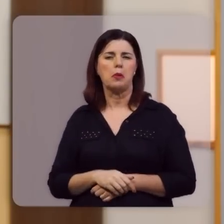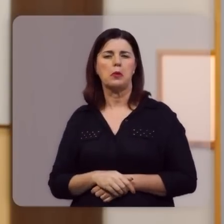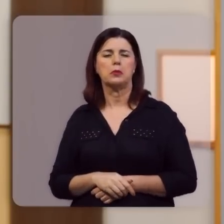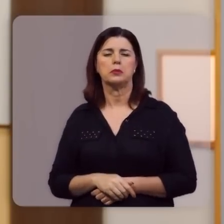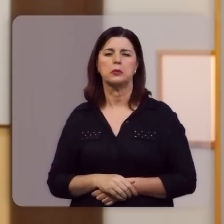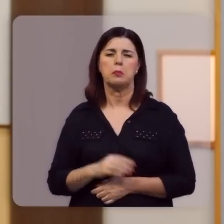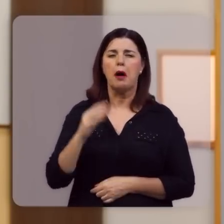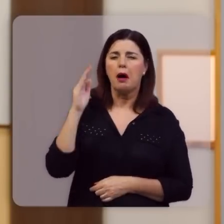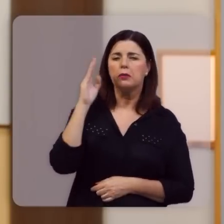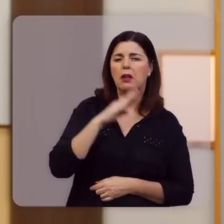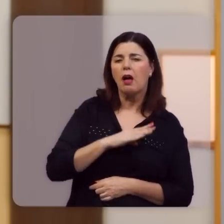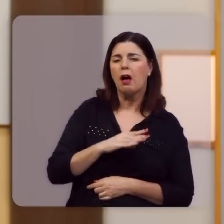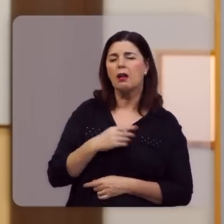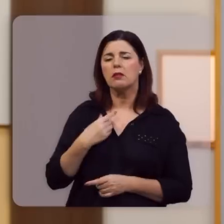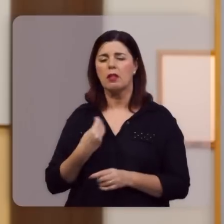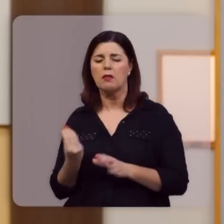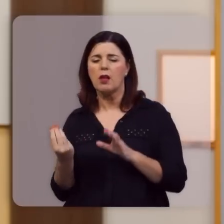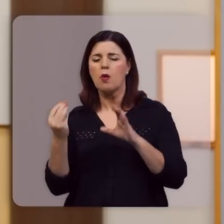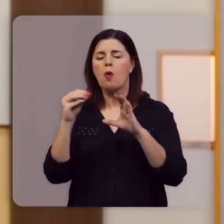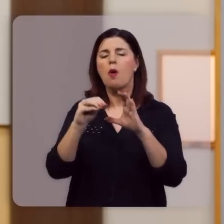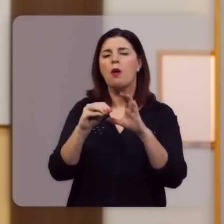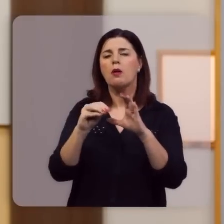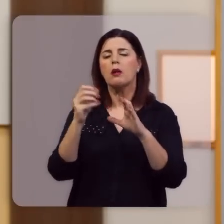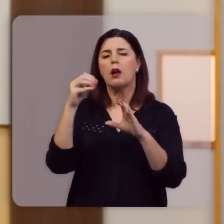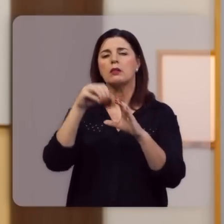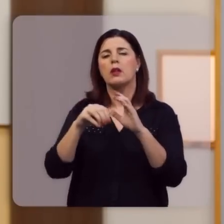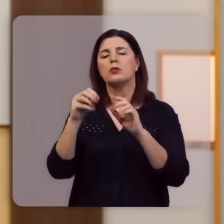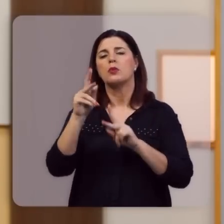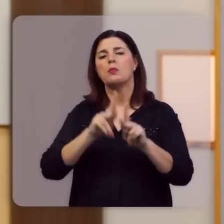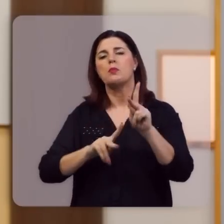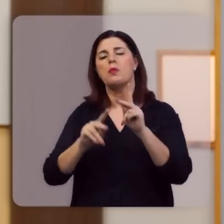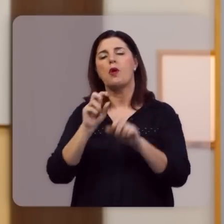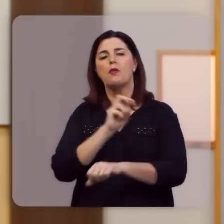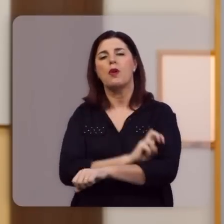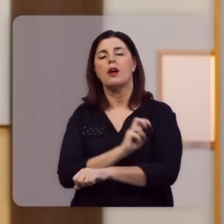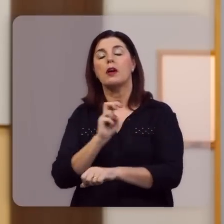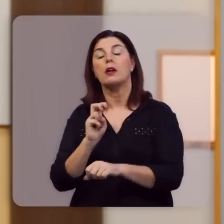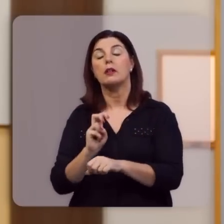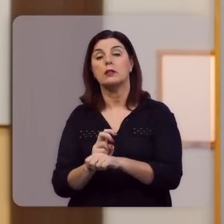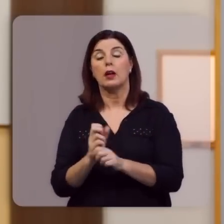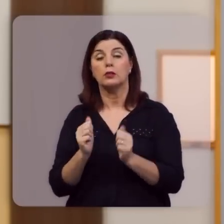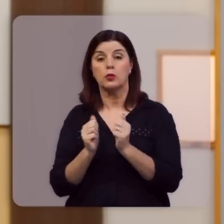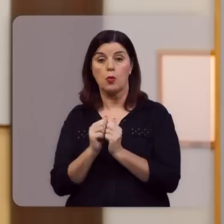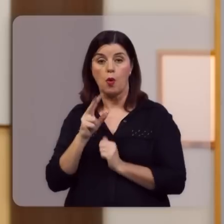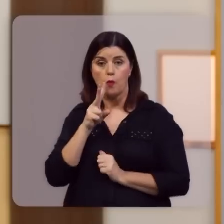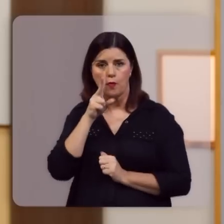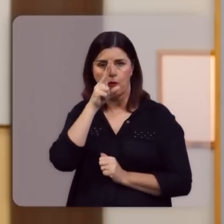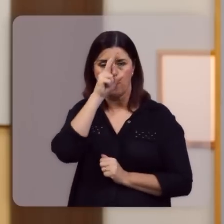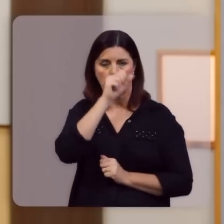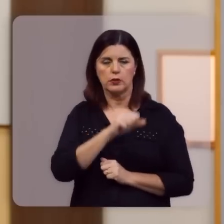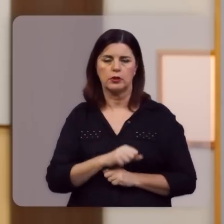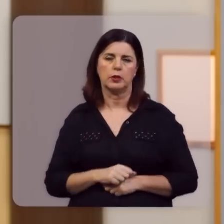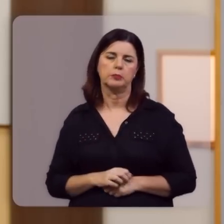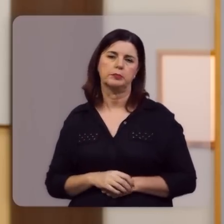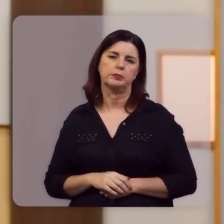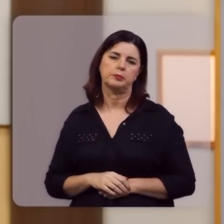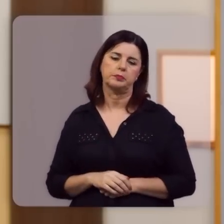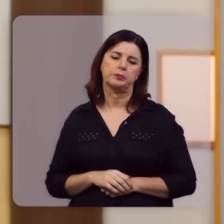pagãs, estavam sendo introduzidas em Israel à força da espada e da baioneta.